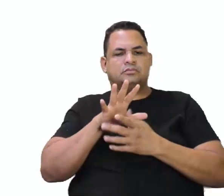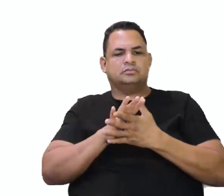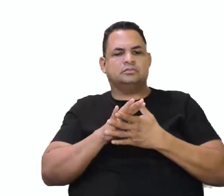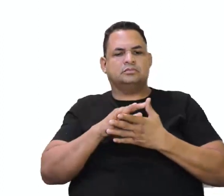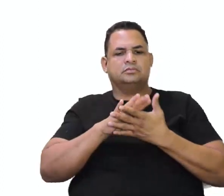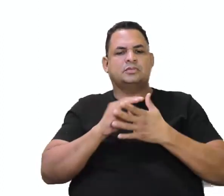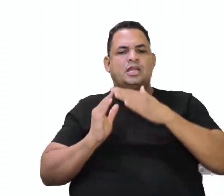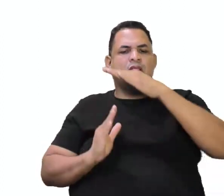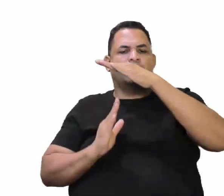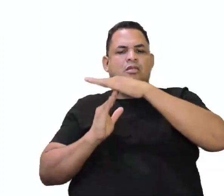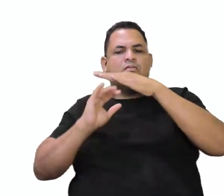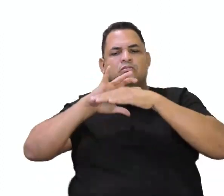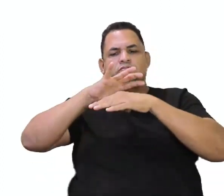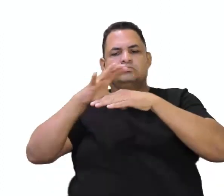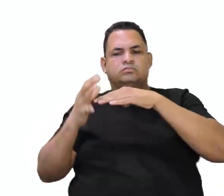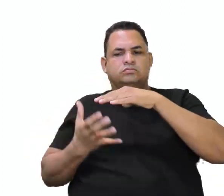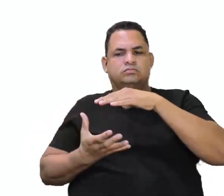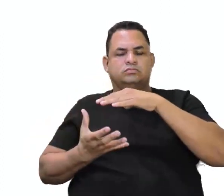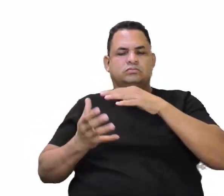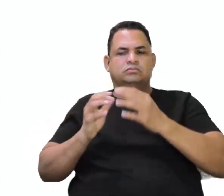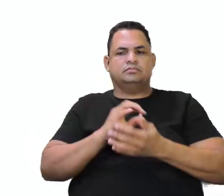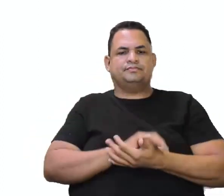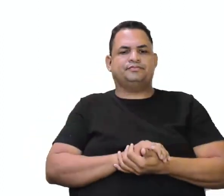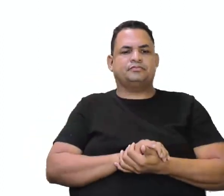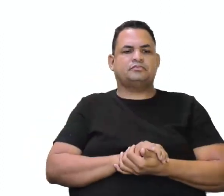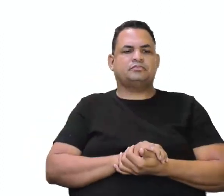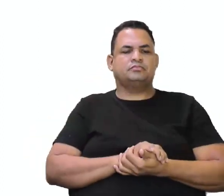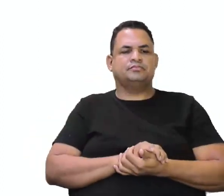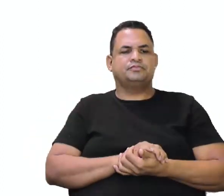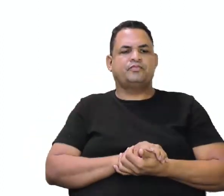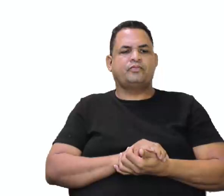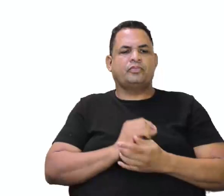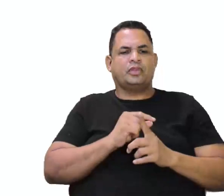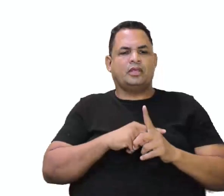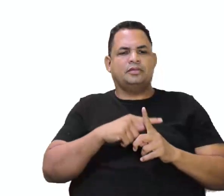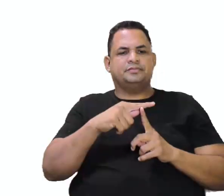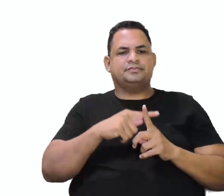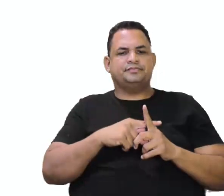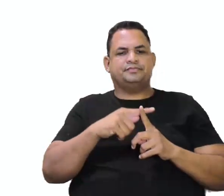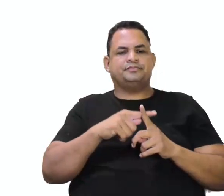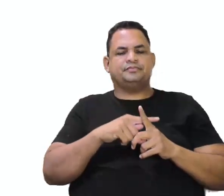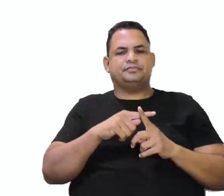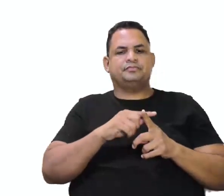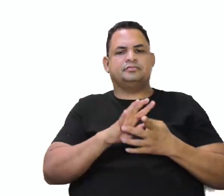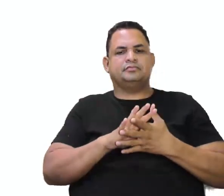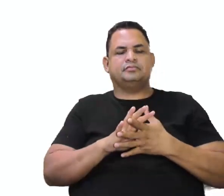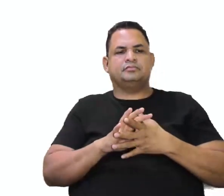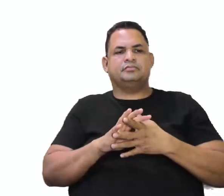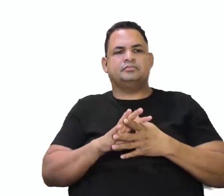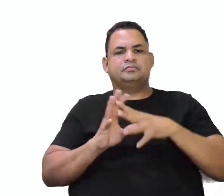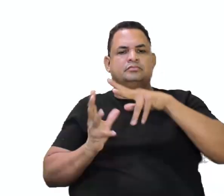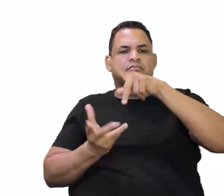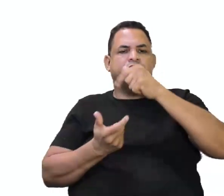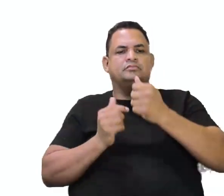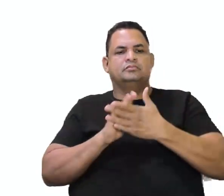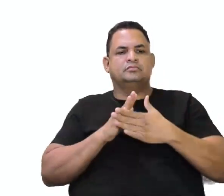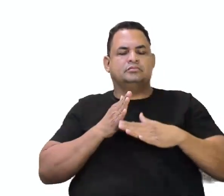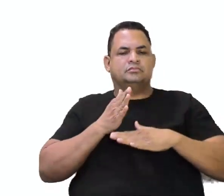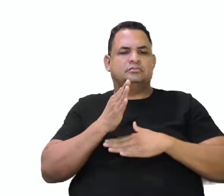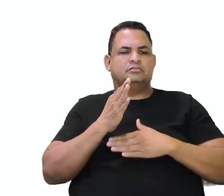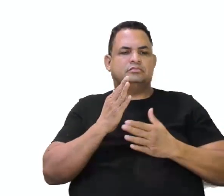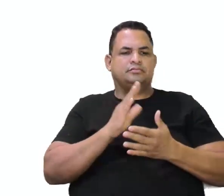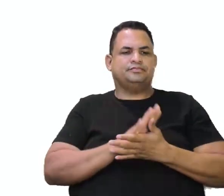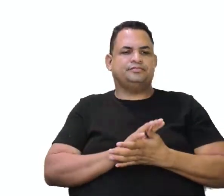na camada de ozônio quanto na questão do efeito estufa, né? O aumento da temperatura média da Terra, aí está relacionado direto